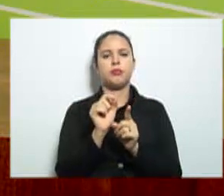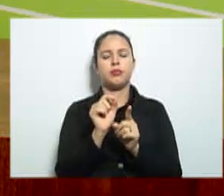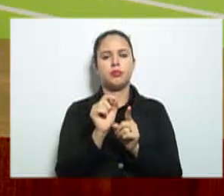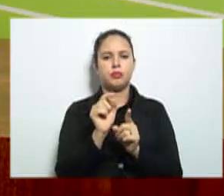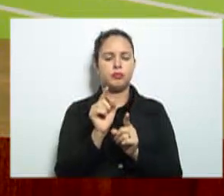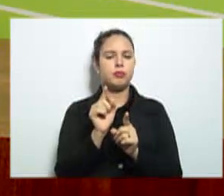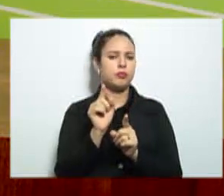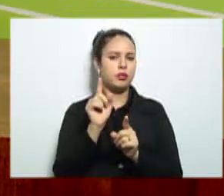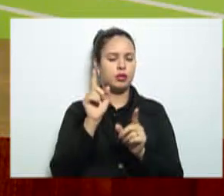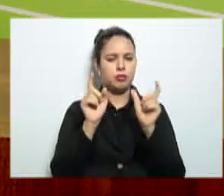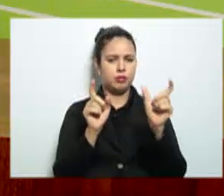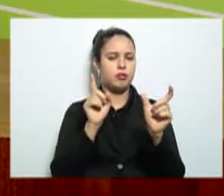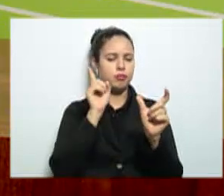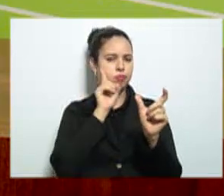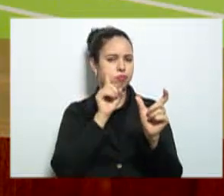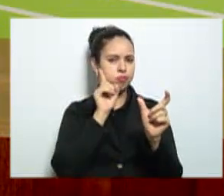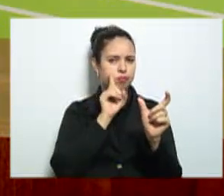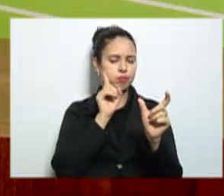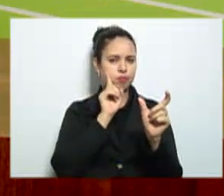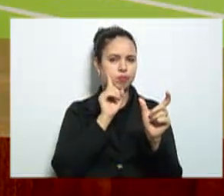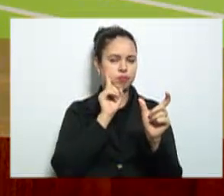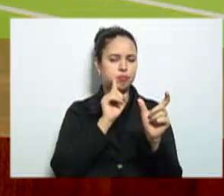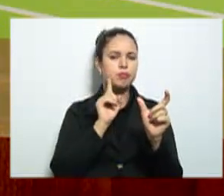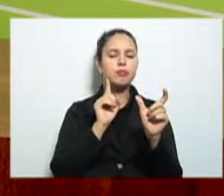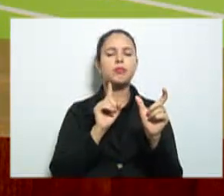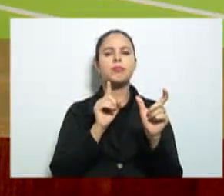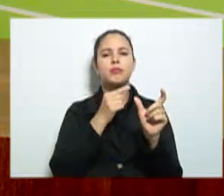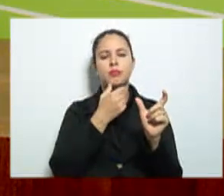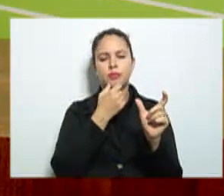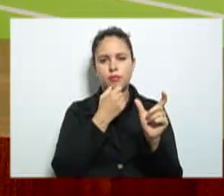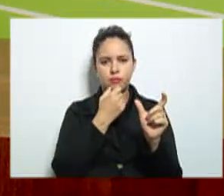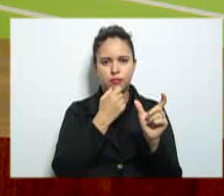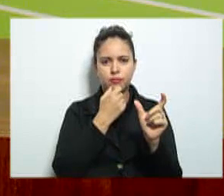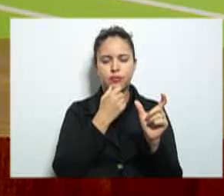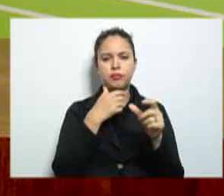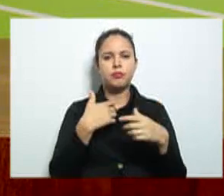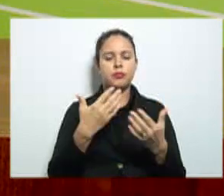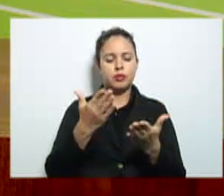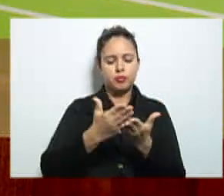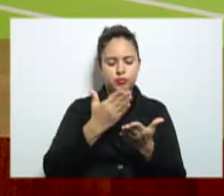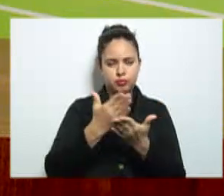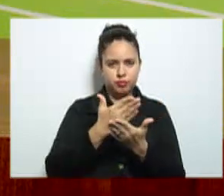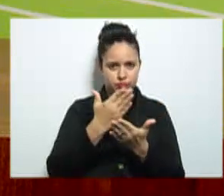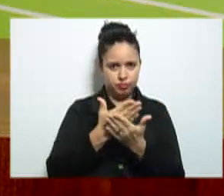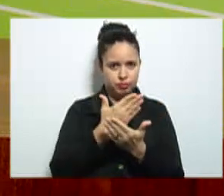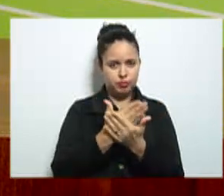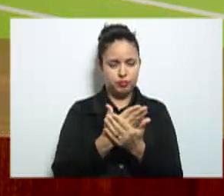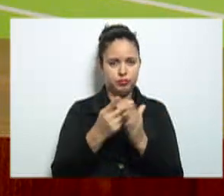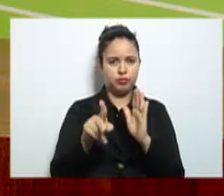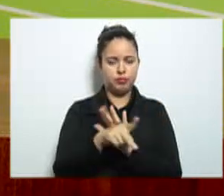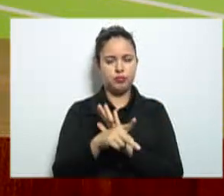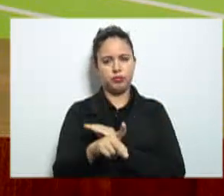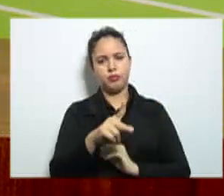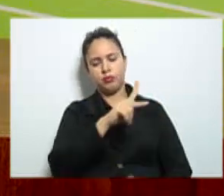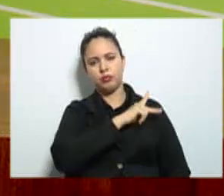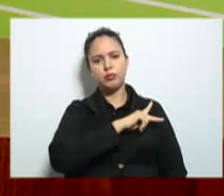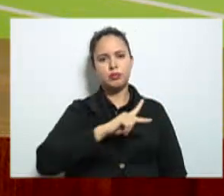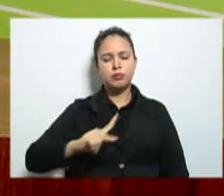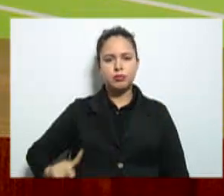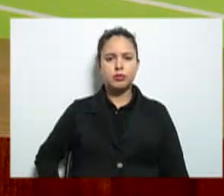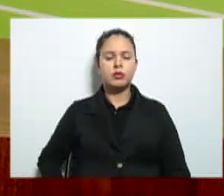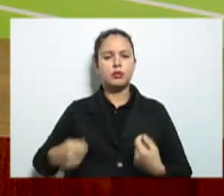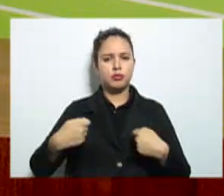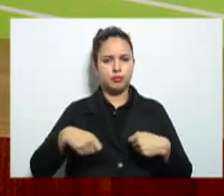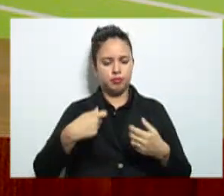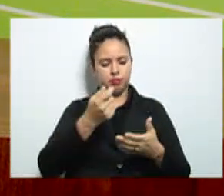que é uma palavra em inglês. E, de acordo com o Manual da Presidência da República, os documentos devem ser redigidos em